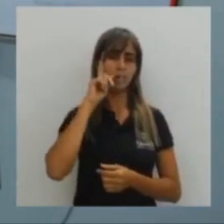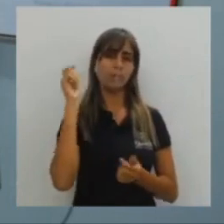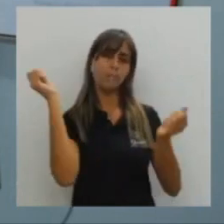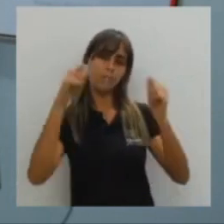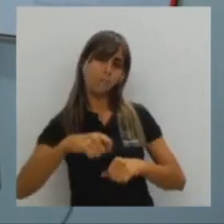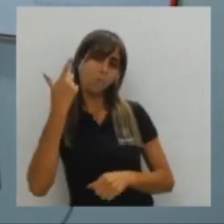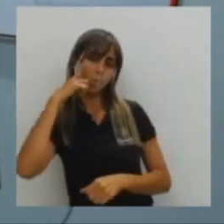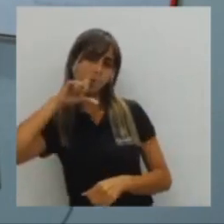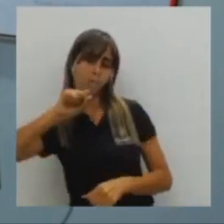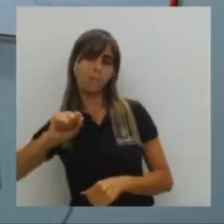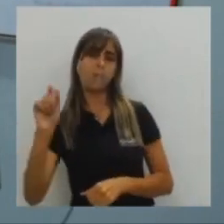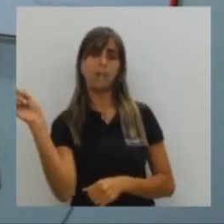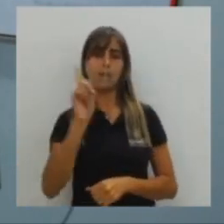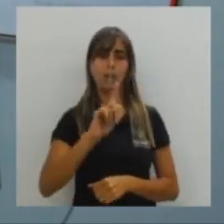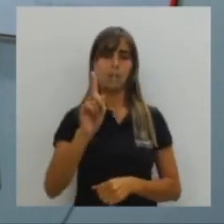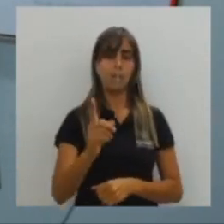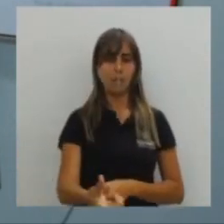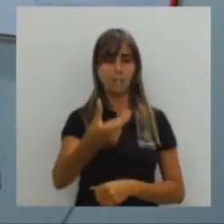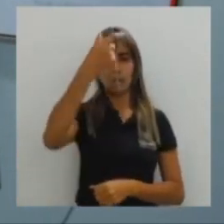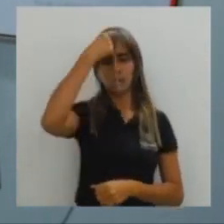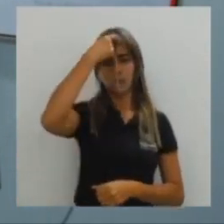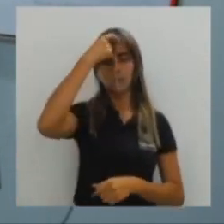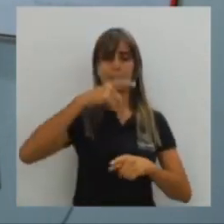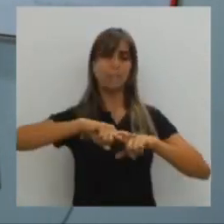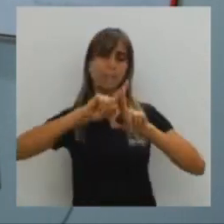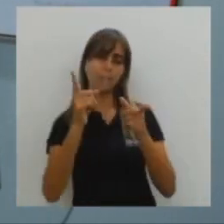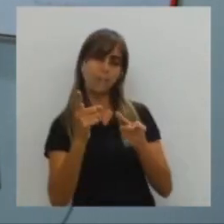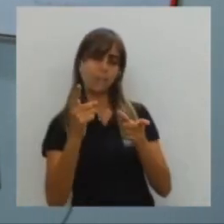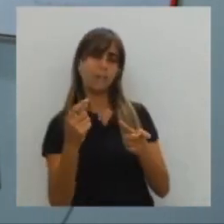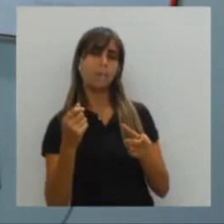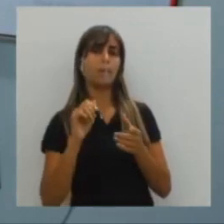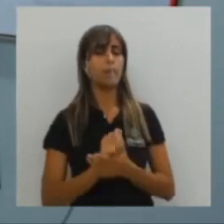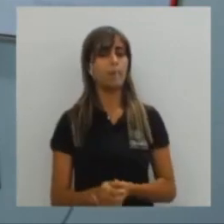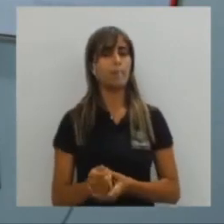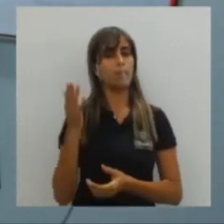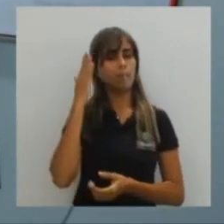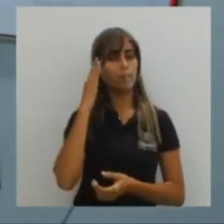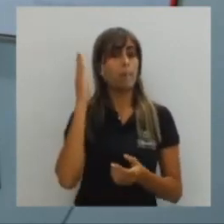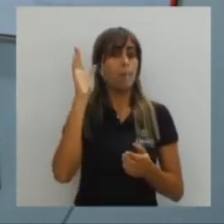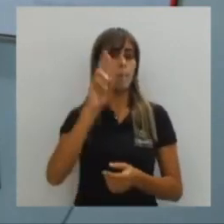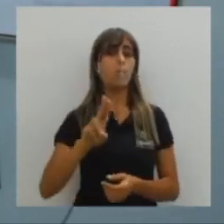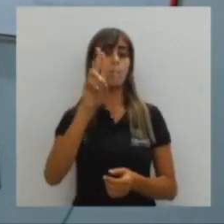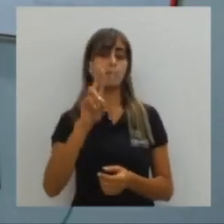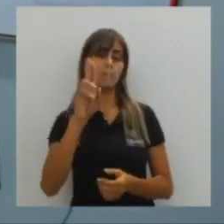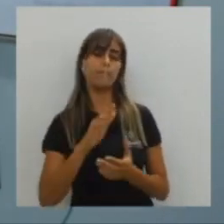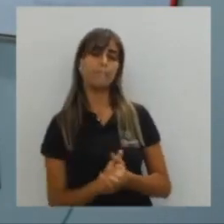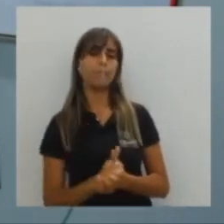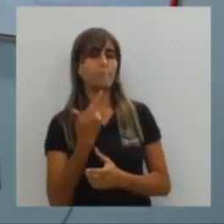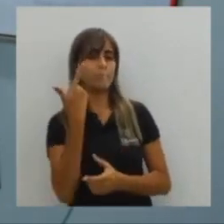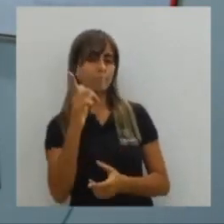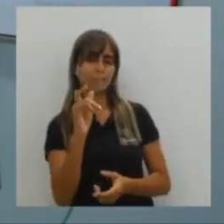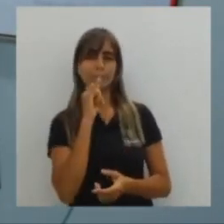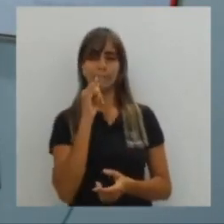vocês consigam, eu não digo memorizar, mas internalizar esses verbos, tá certo? E aí, além desses, tem um exemplo